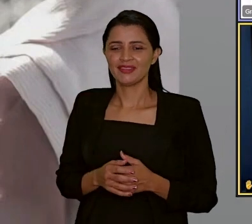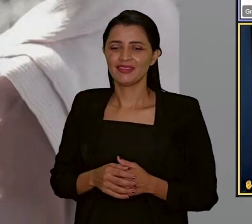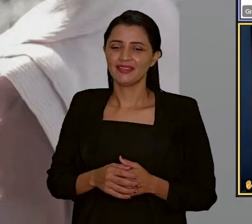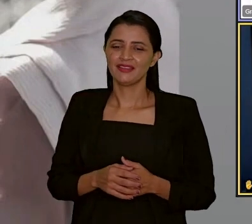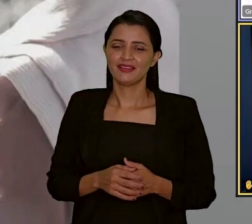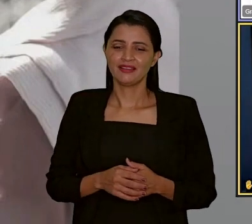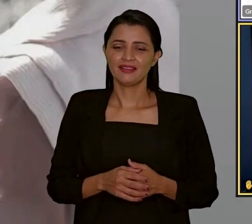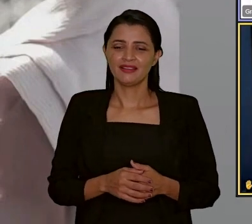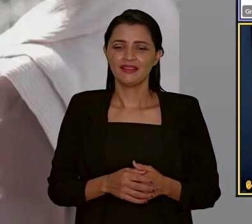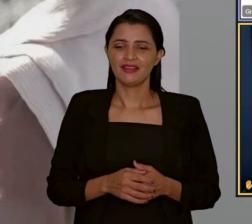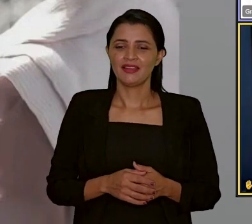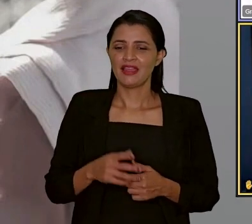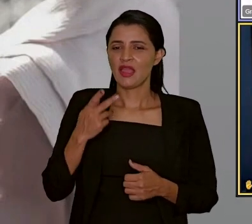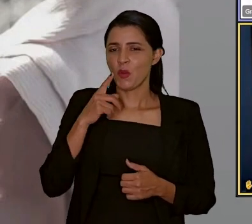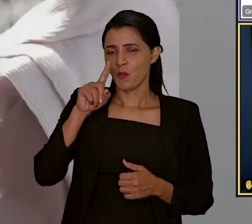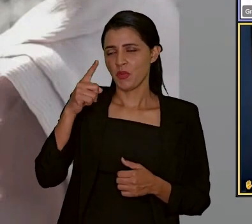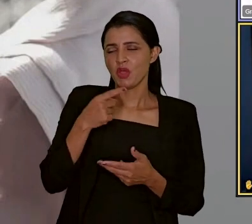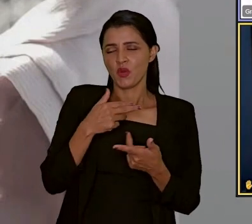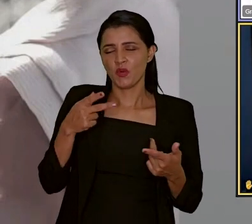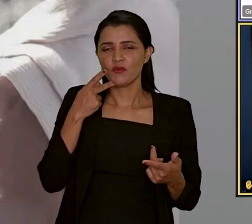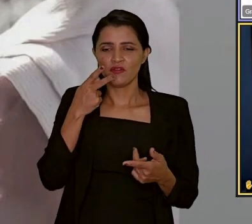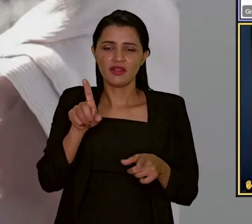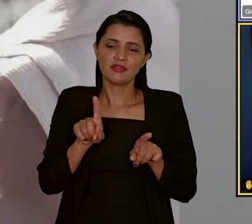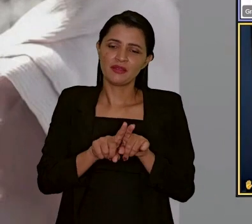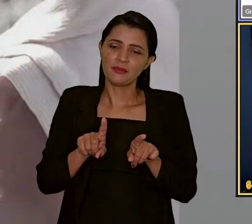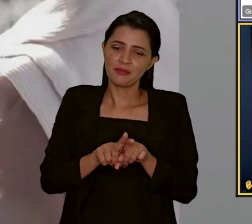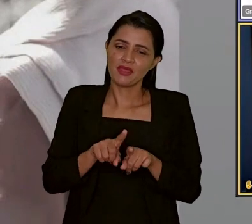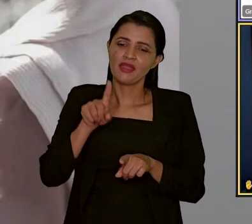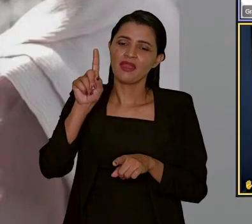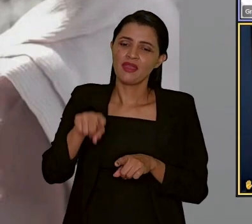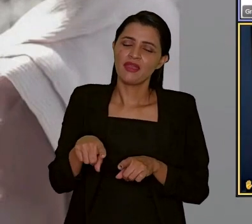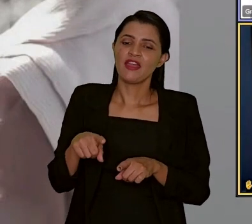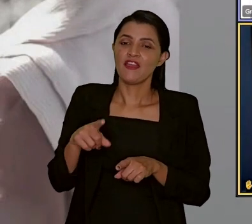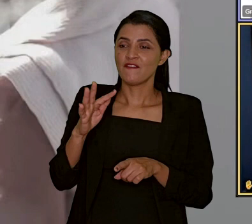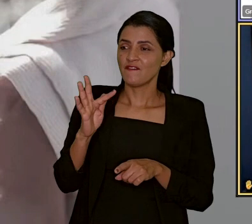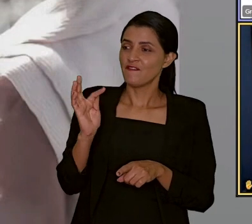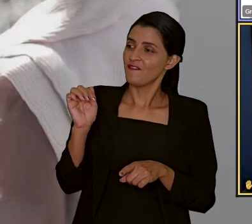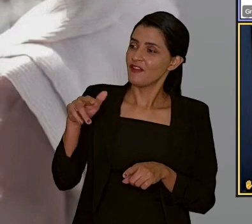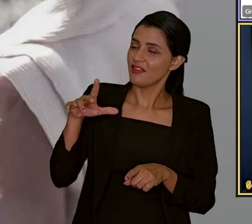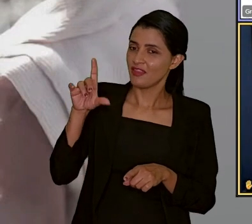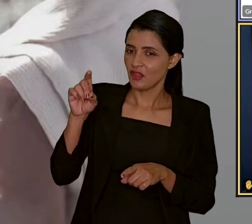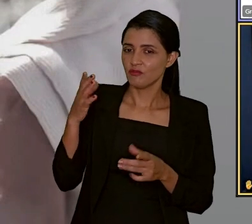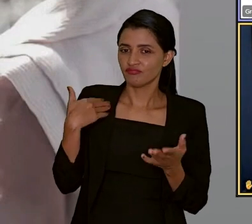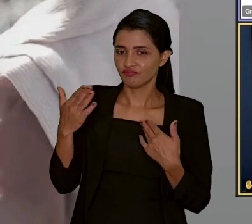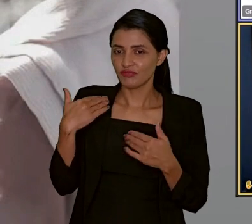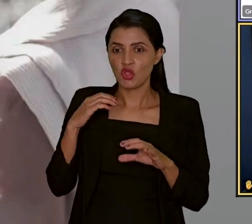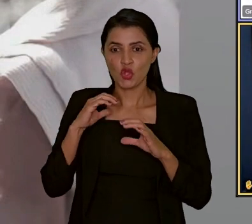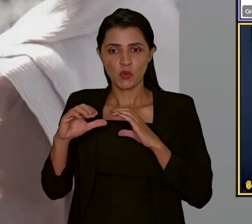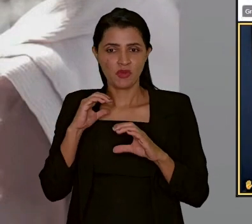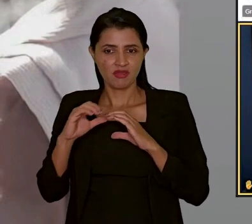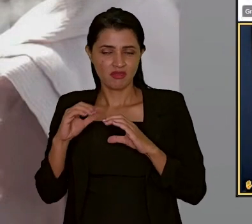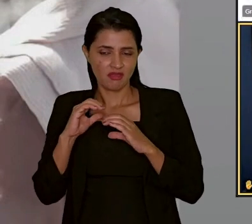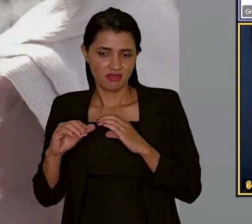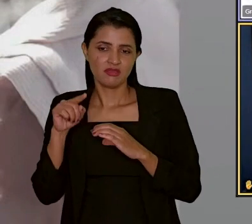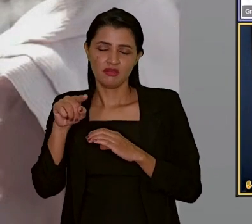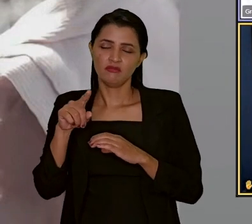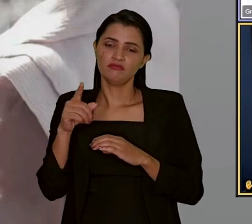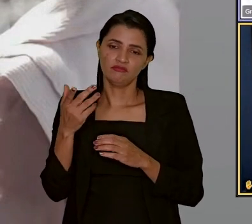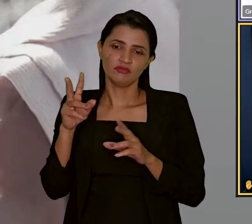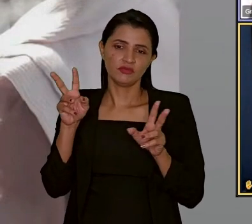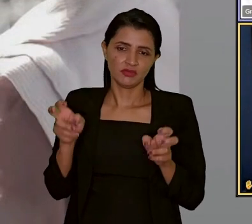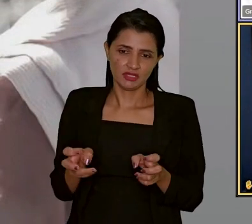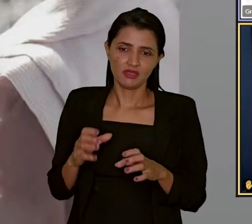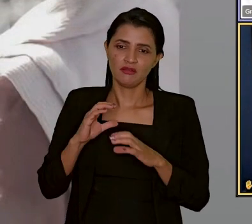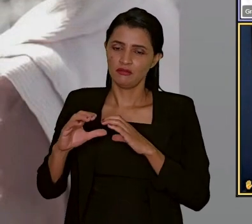cuestión quiero aclarar de lo dicho por ti, Fernando. Estamos hablando de la comunicación de los jueces de la